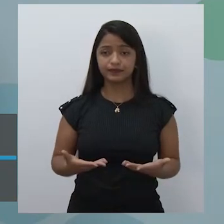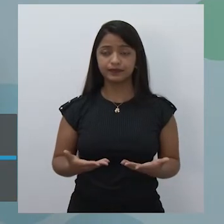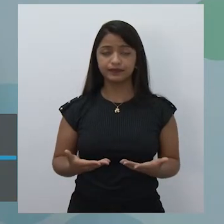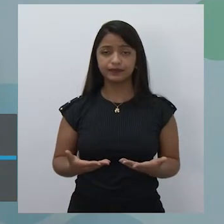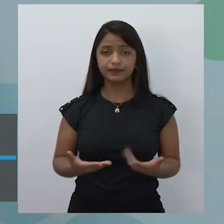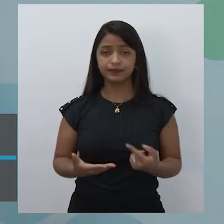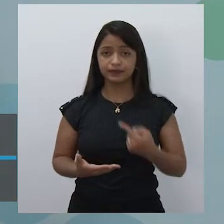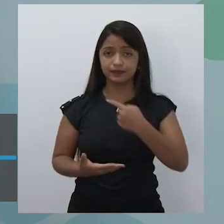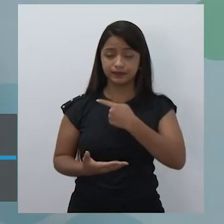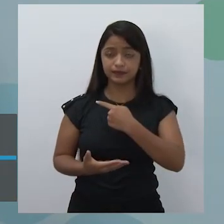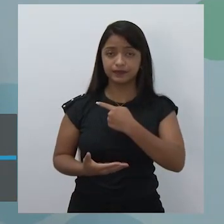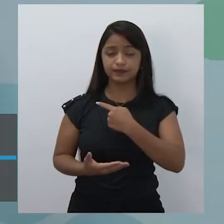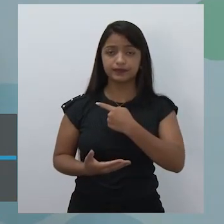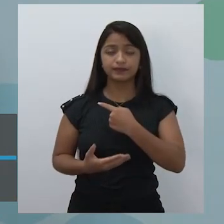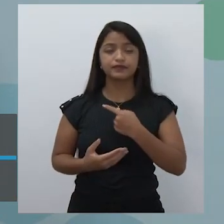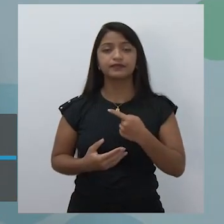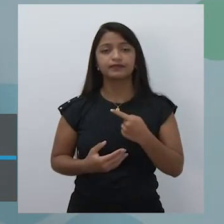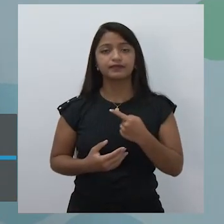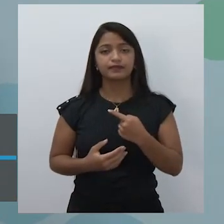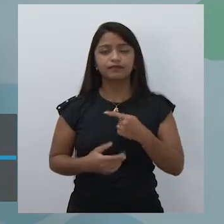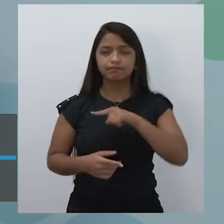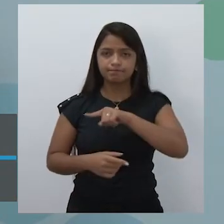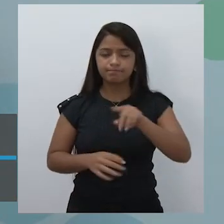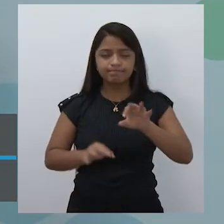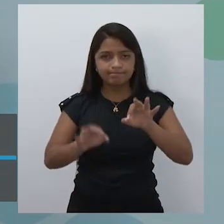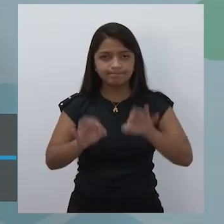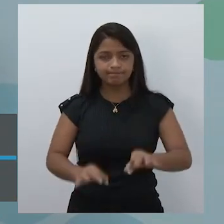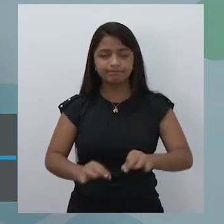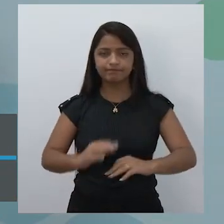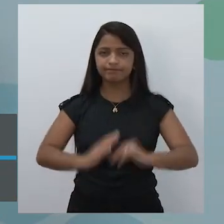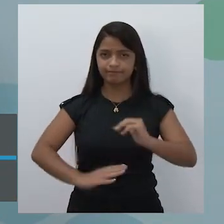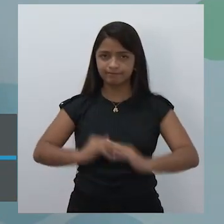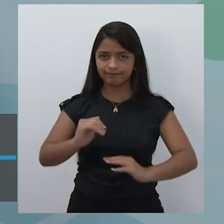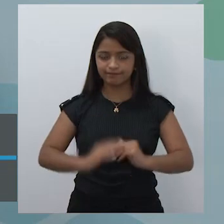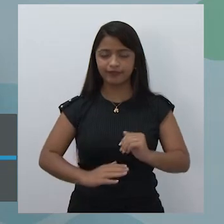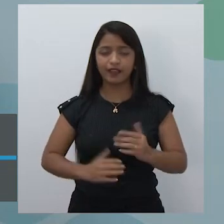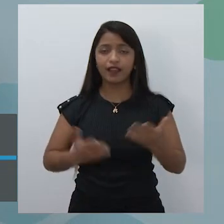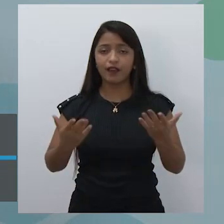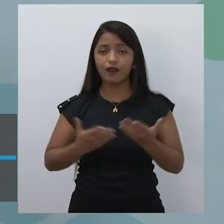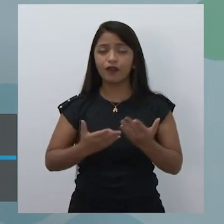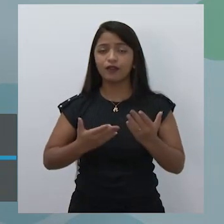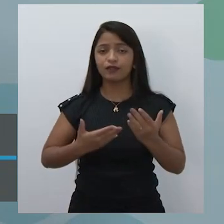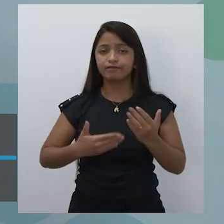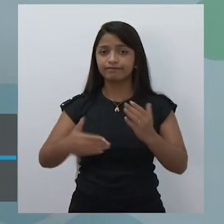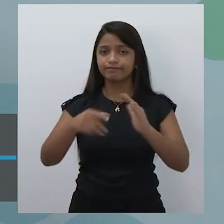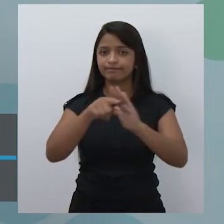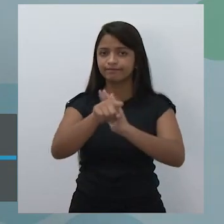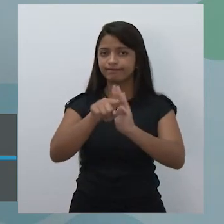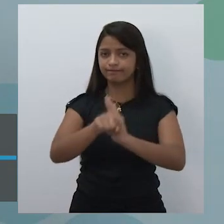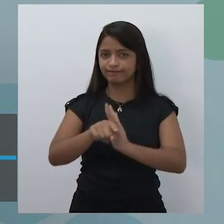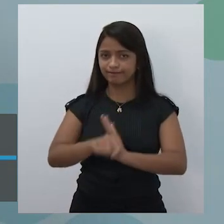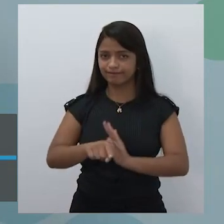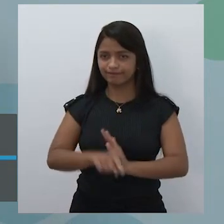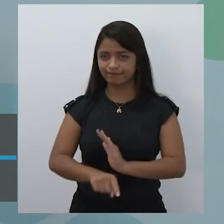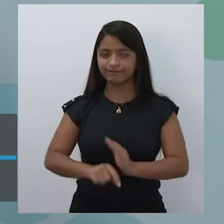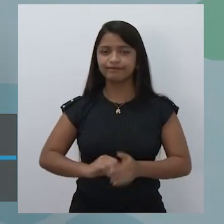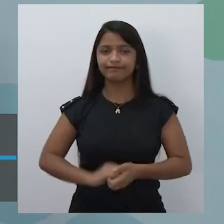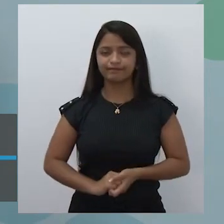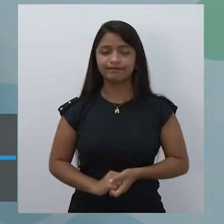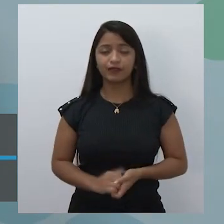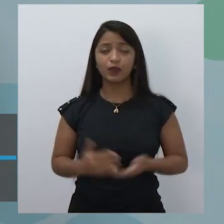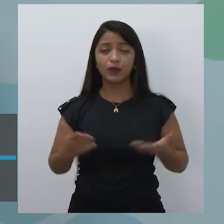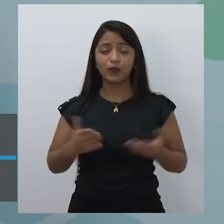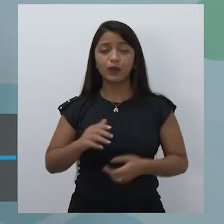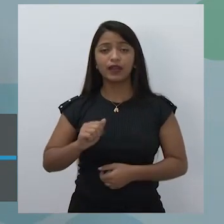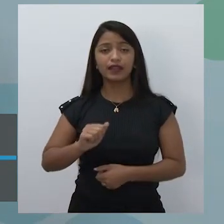essa situação, colocar efetivamente a mão na massa, a gente vai levantar algumas questões. Nós adoramos questões. Estamos numa TPC